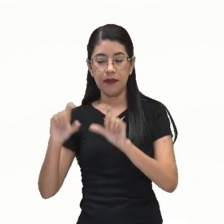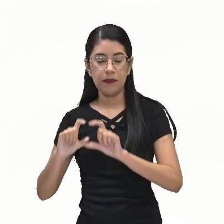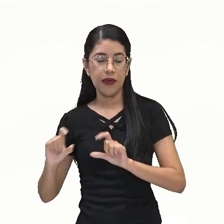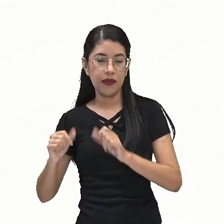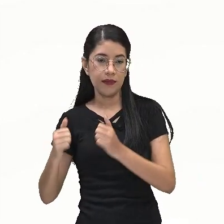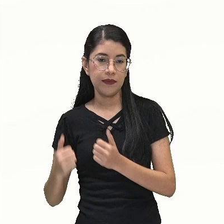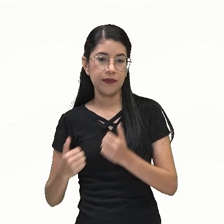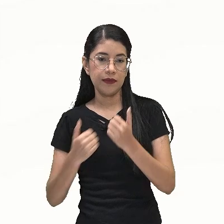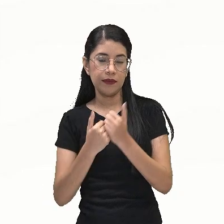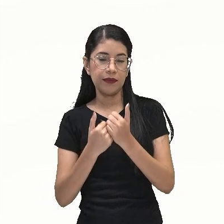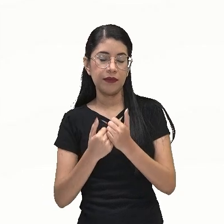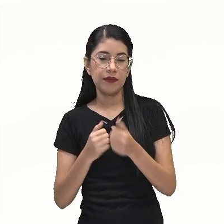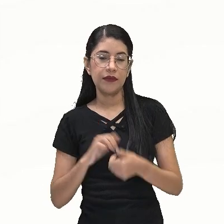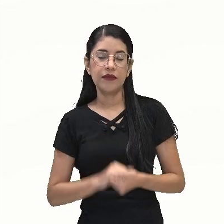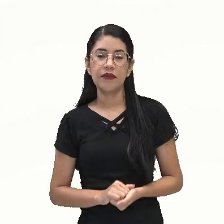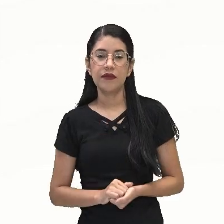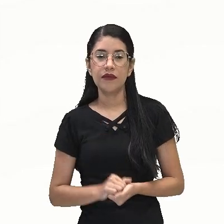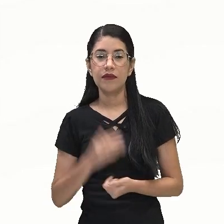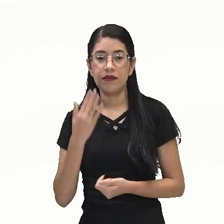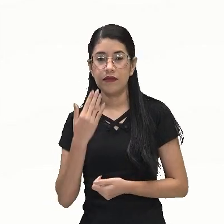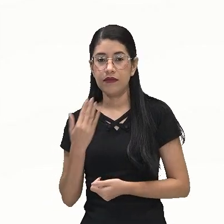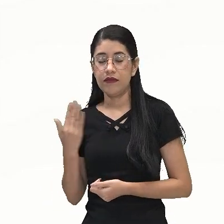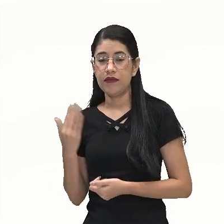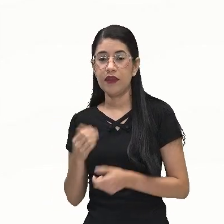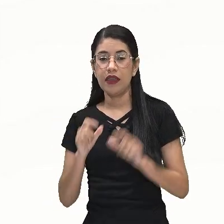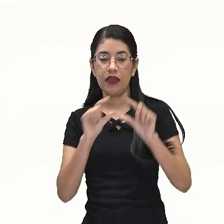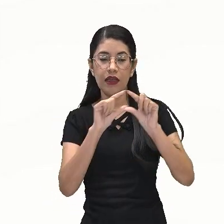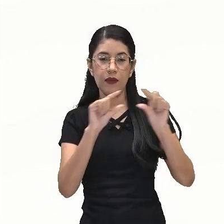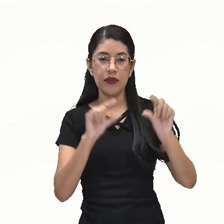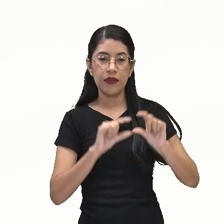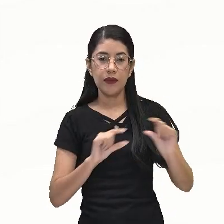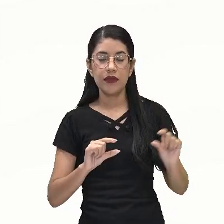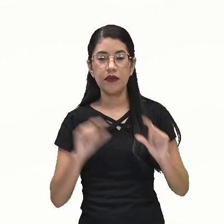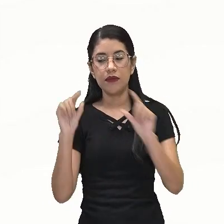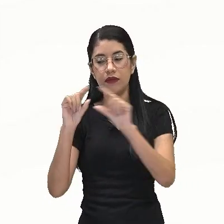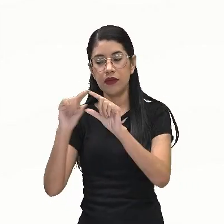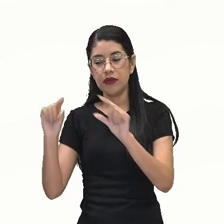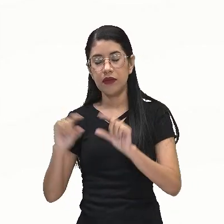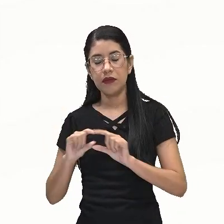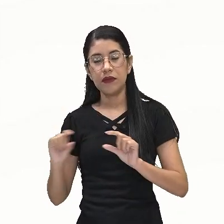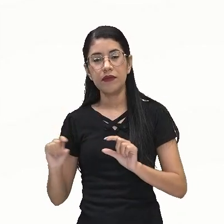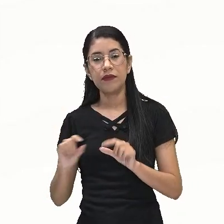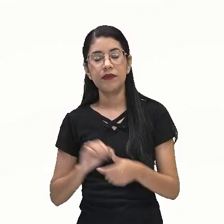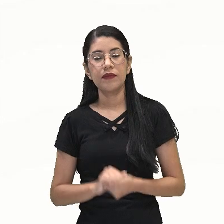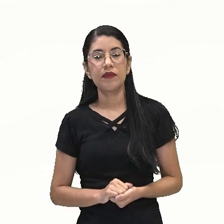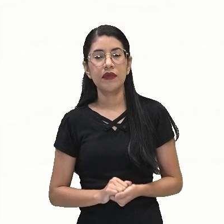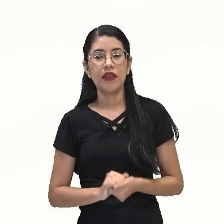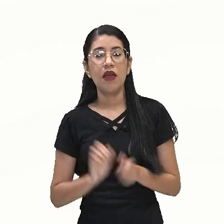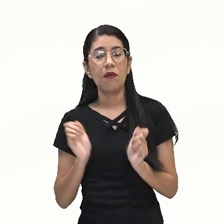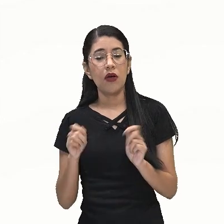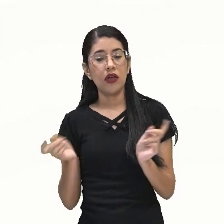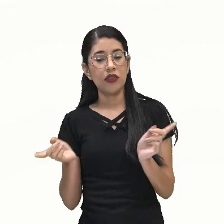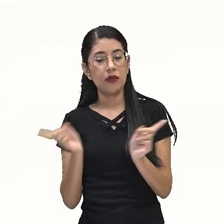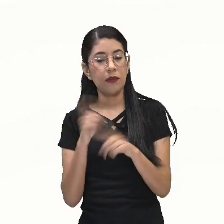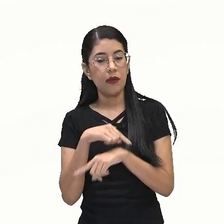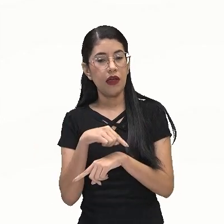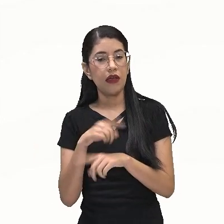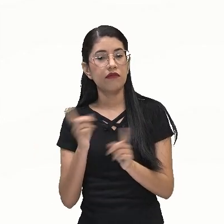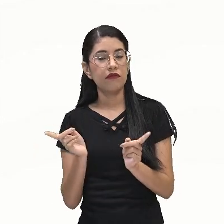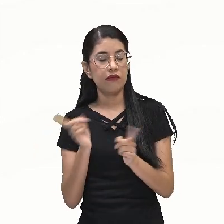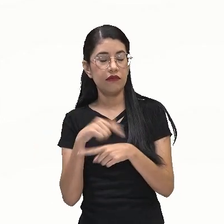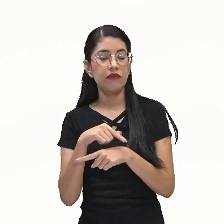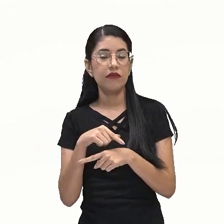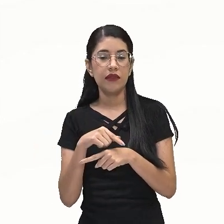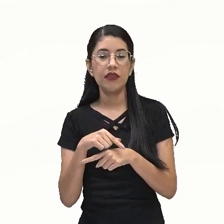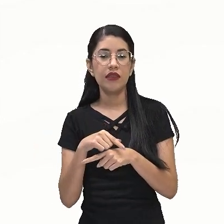exemplo, ó, temos aqui primeira equação, segunda equação. Eu posso muito bem trocá-las de posição e